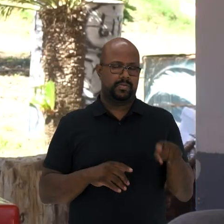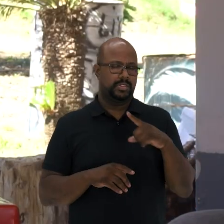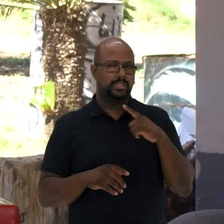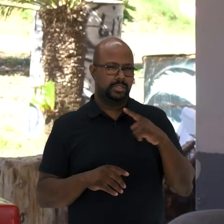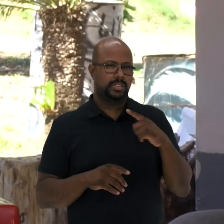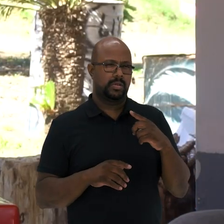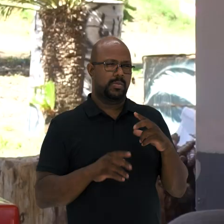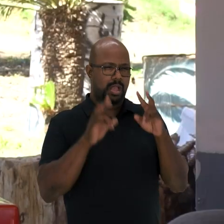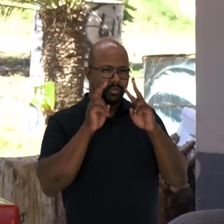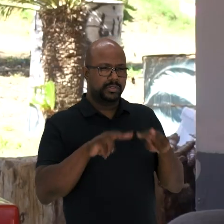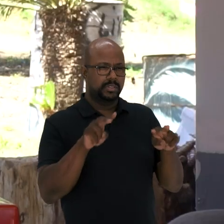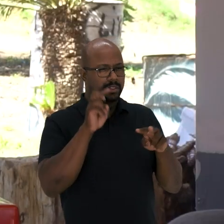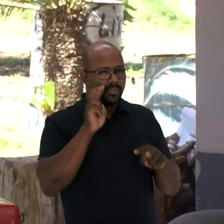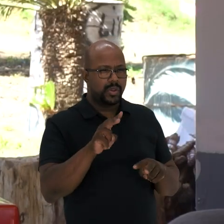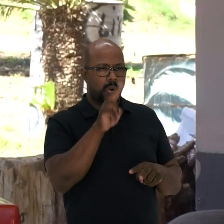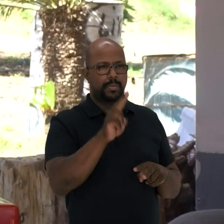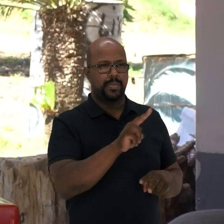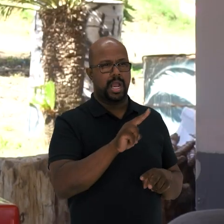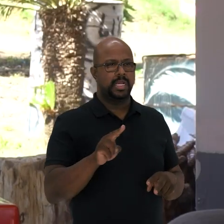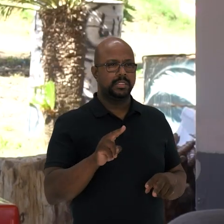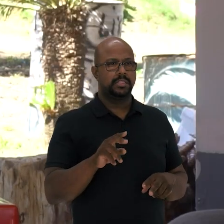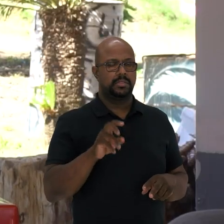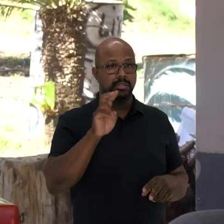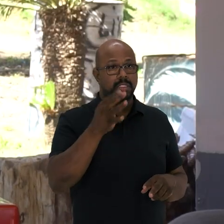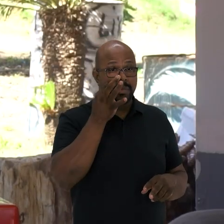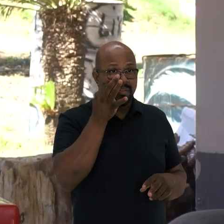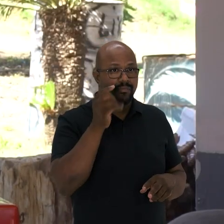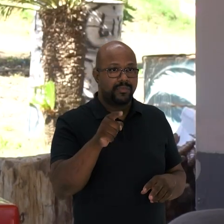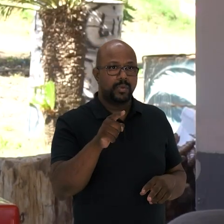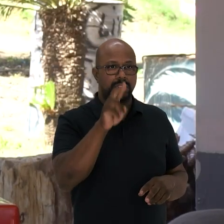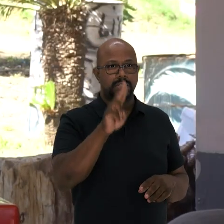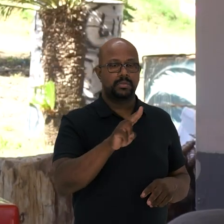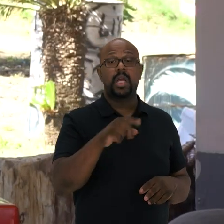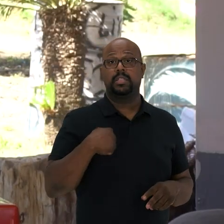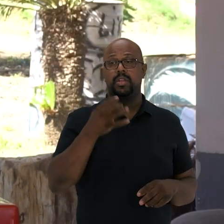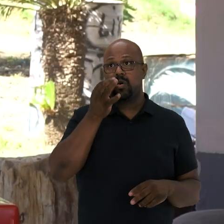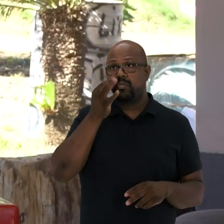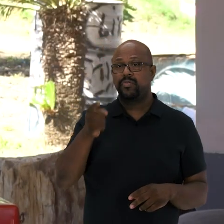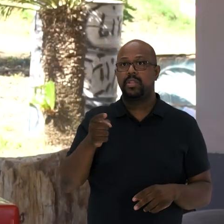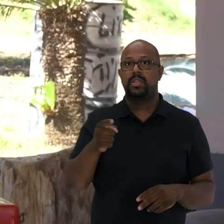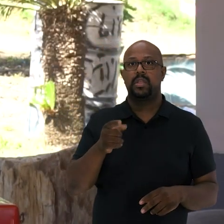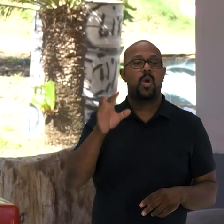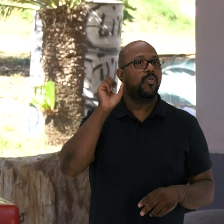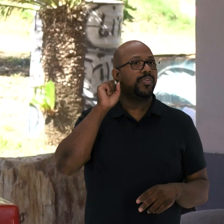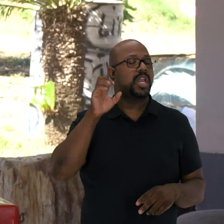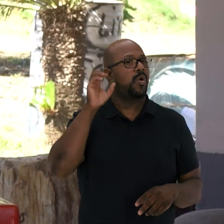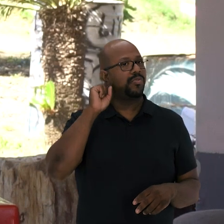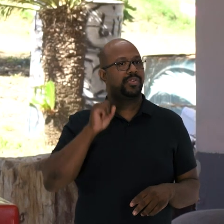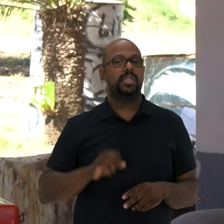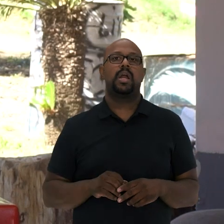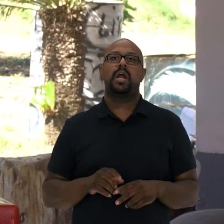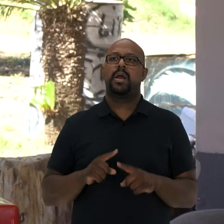Mas vocês tinham a visão, você viu esse padre também? Você também viu esse padre? Eu vi, Viu? eu via,